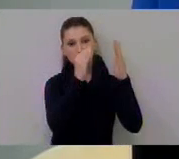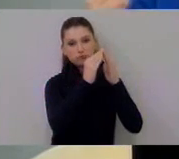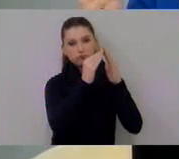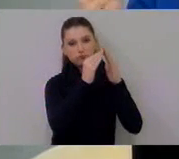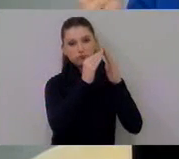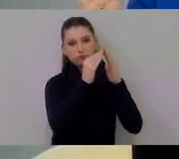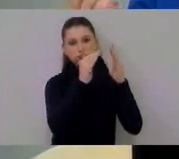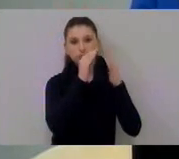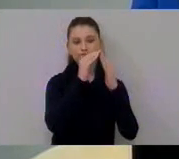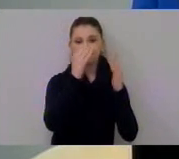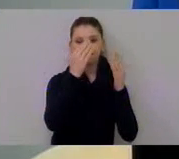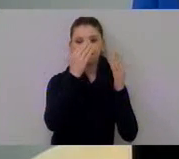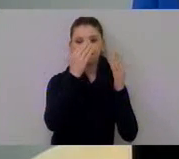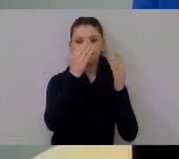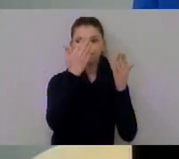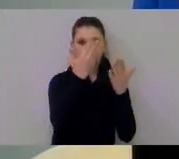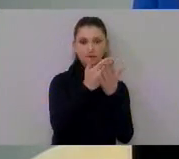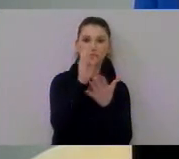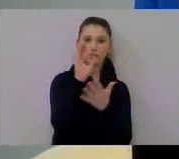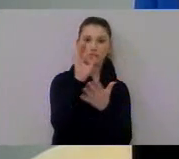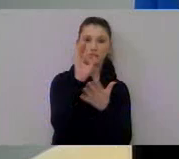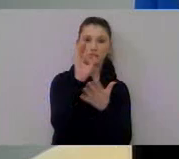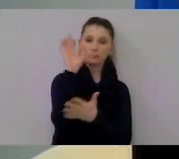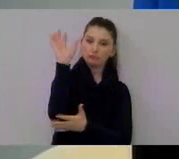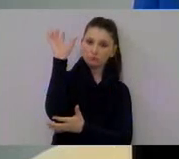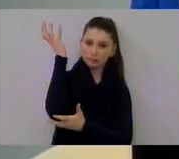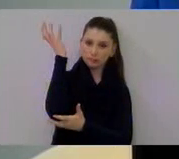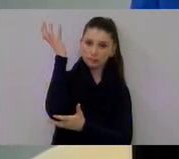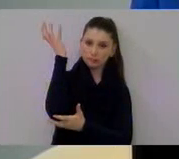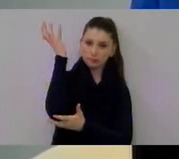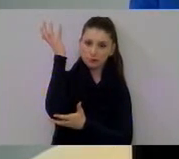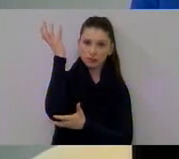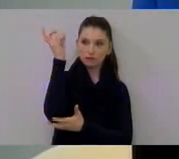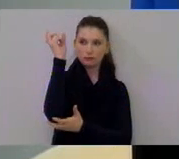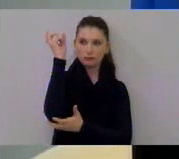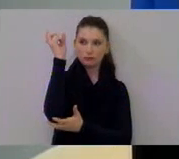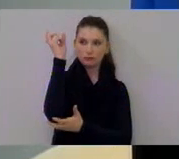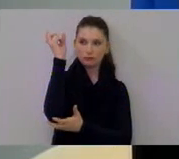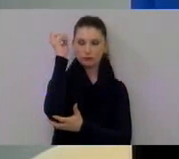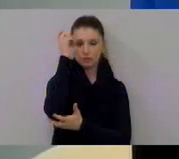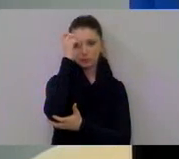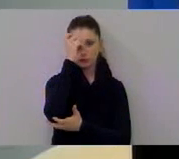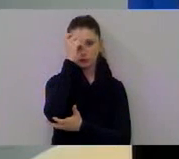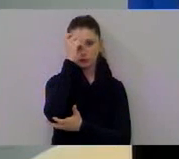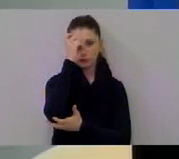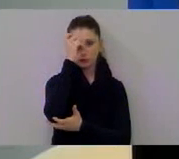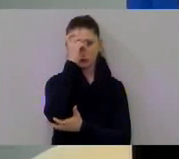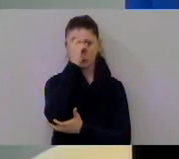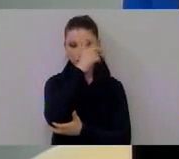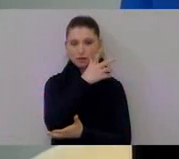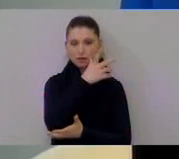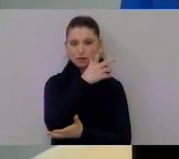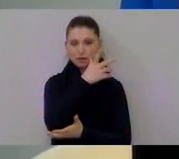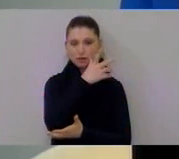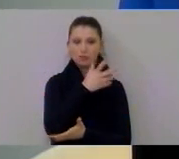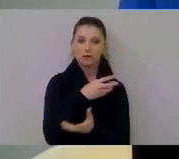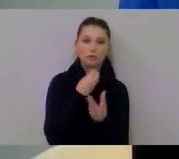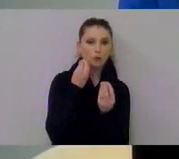A gente sabe da dificuldade dinâmica, inclusive de um professor